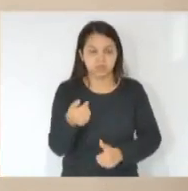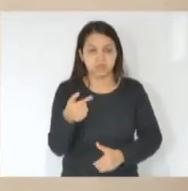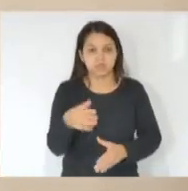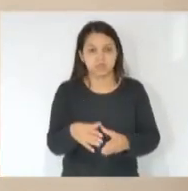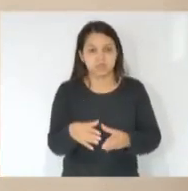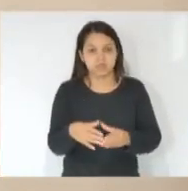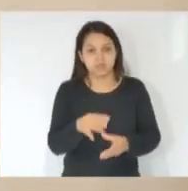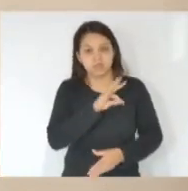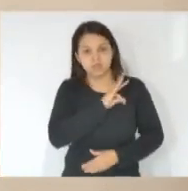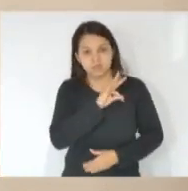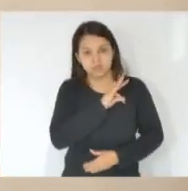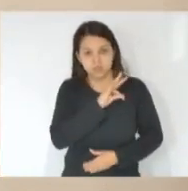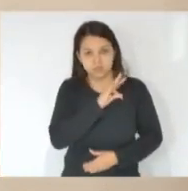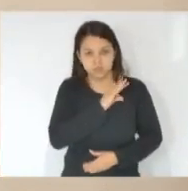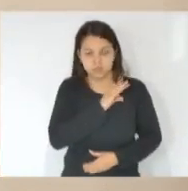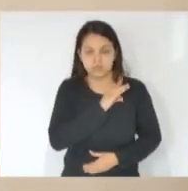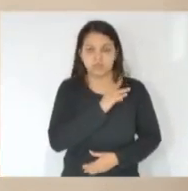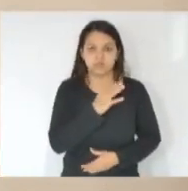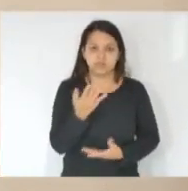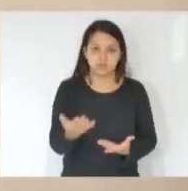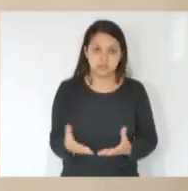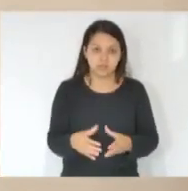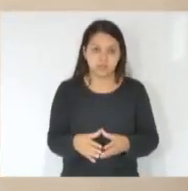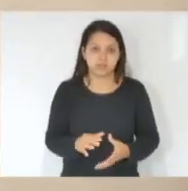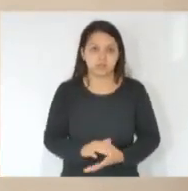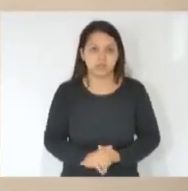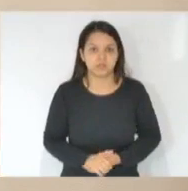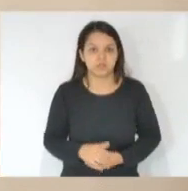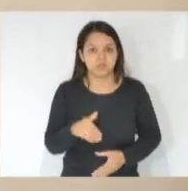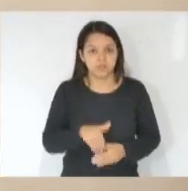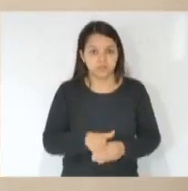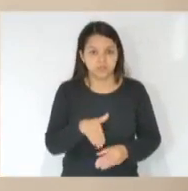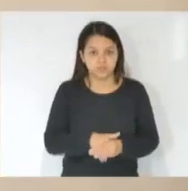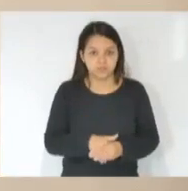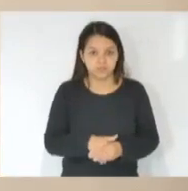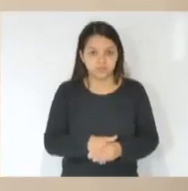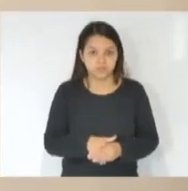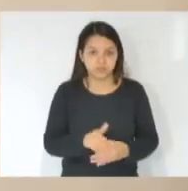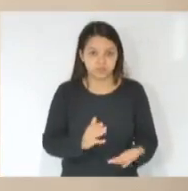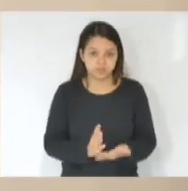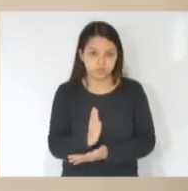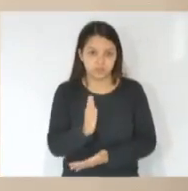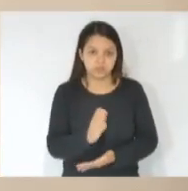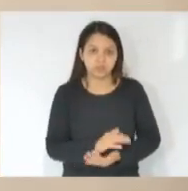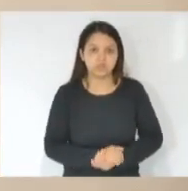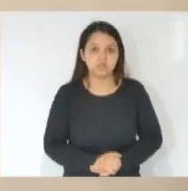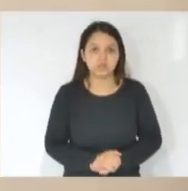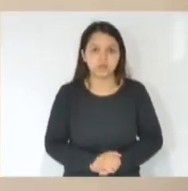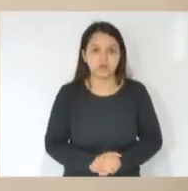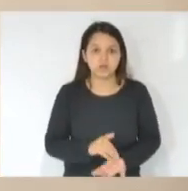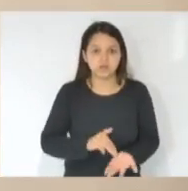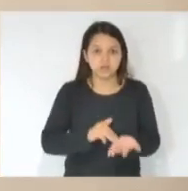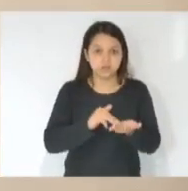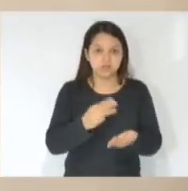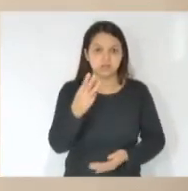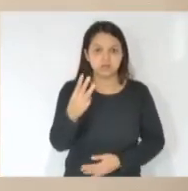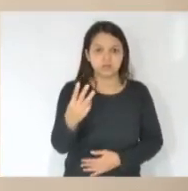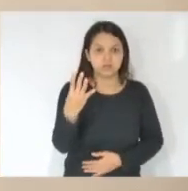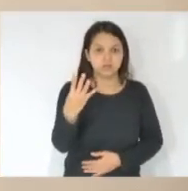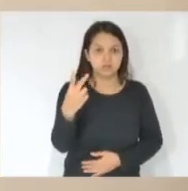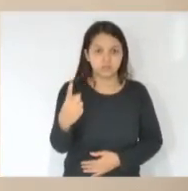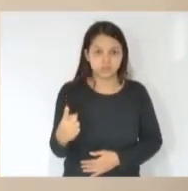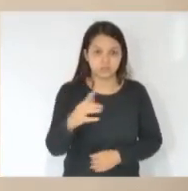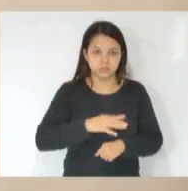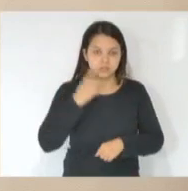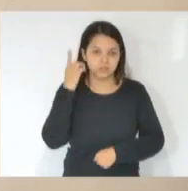e dirigentes da delegação. Em votação, aprovado. Moção número 341, de